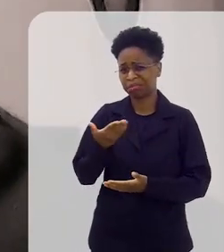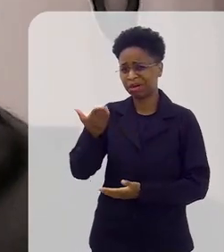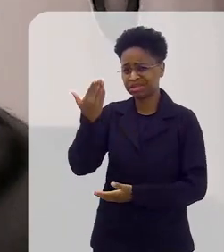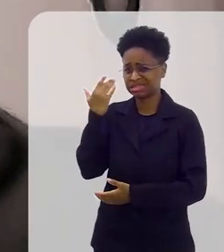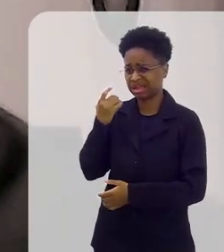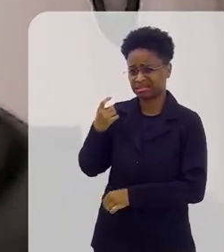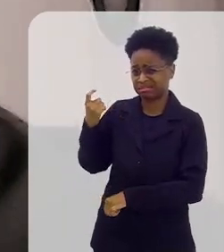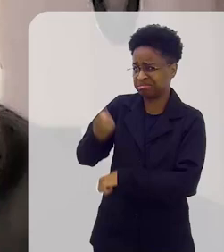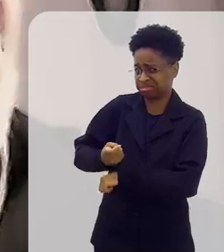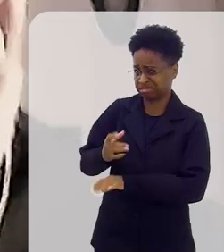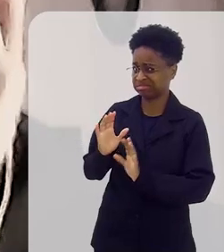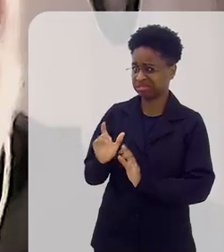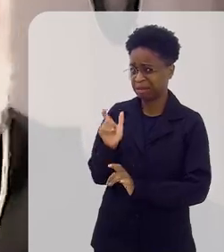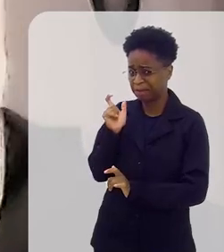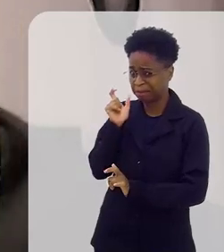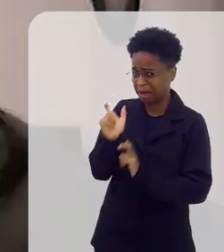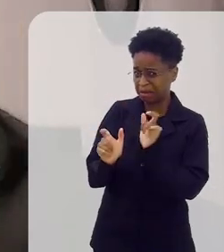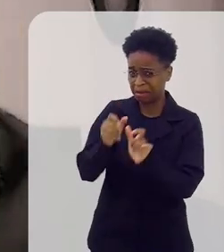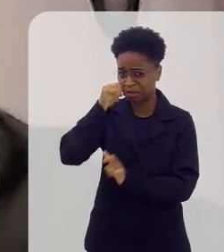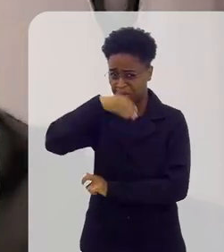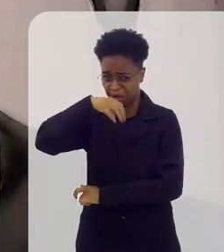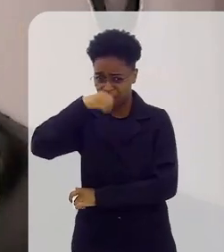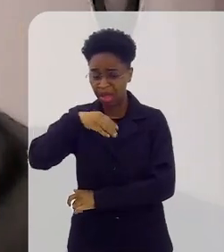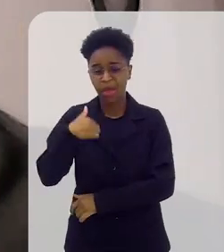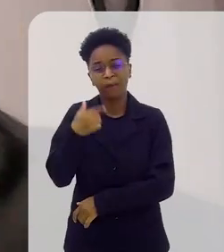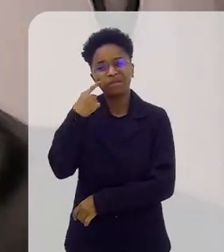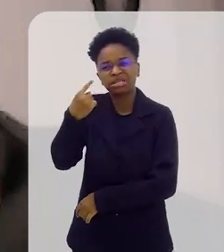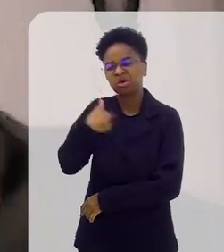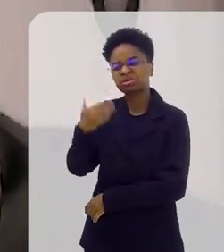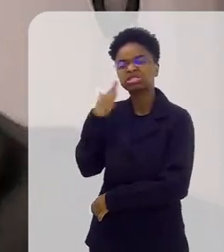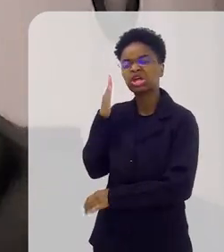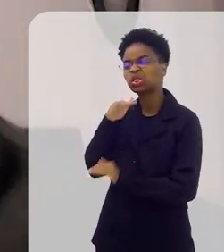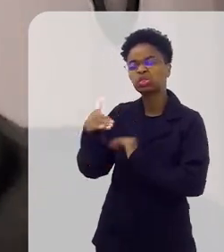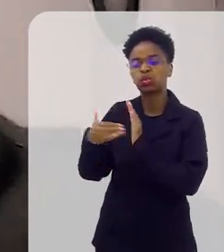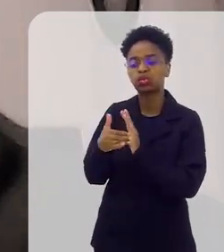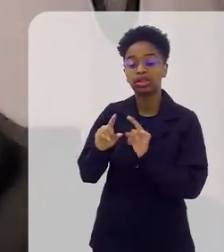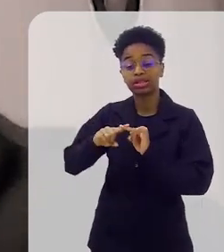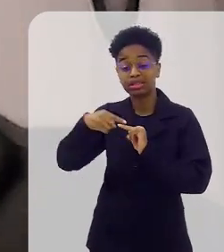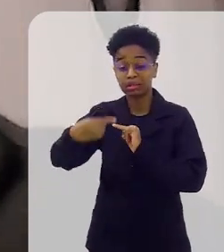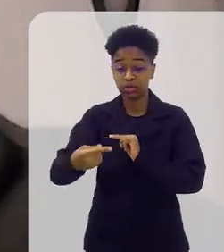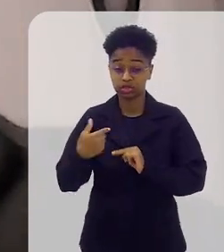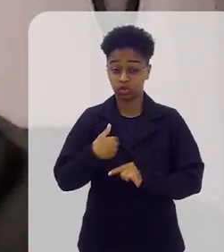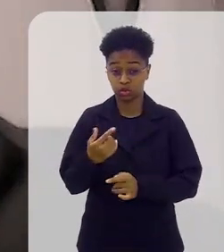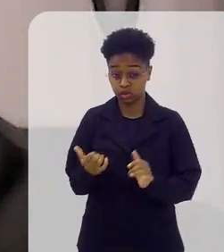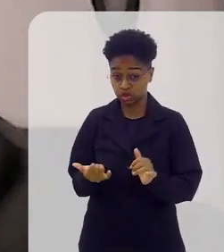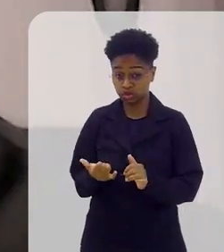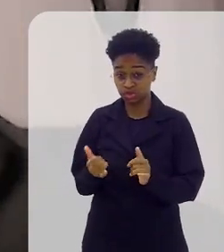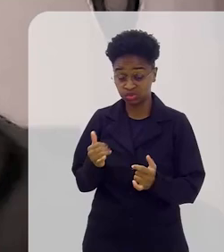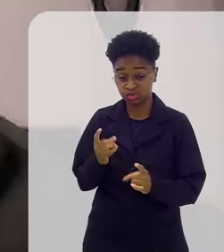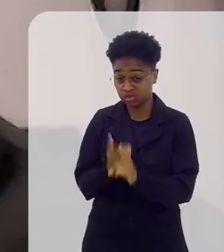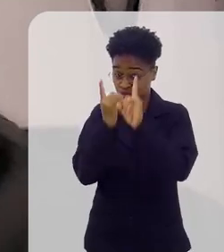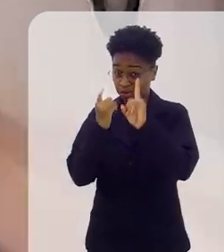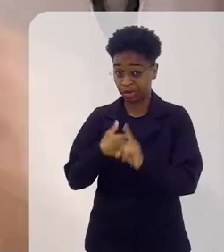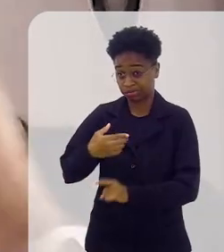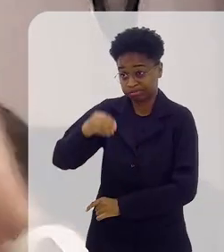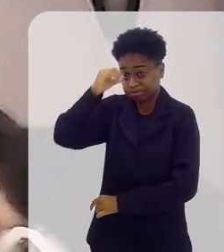Eu era muito arrogante, né? A verdade é essa. Eu era muito arrogante, eu achava que sabia tudo, e ali eu comecei a descobrir que eu não sabia